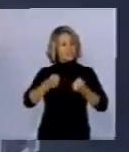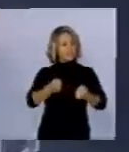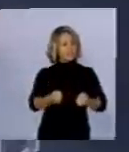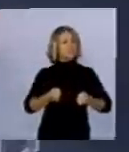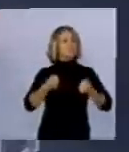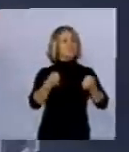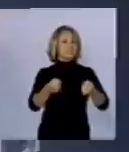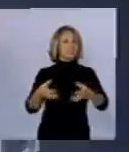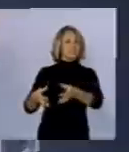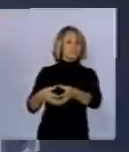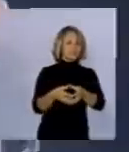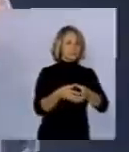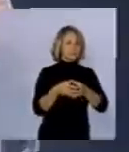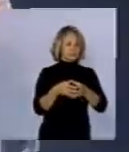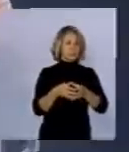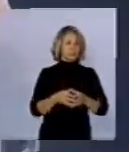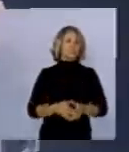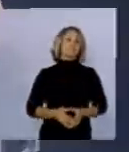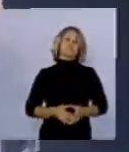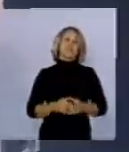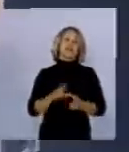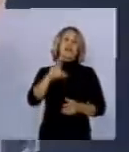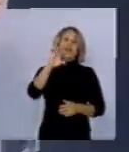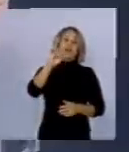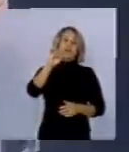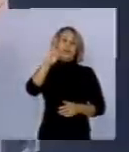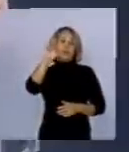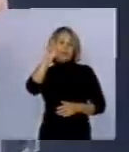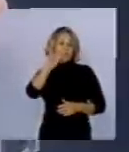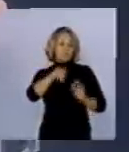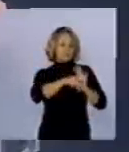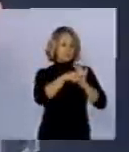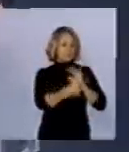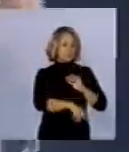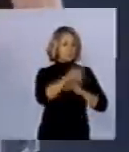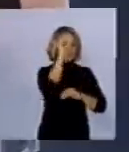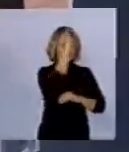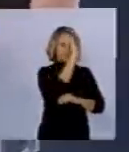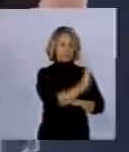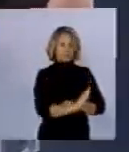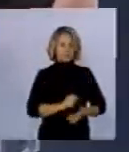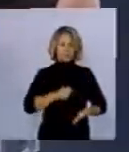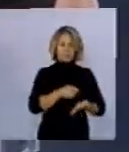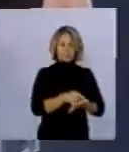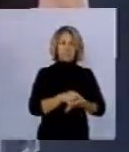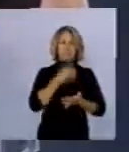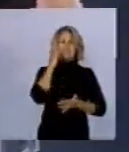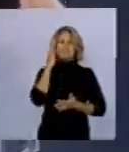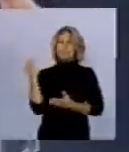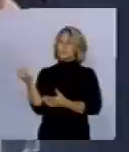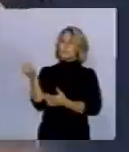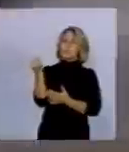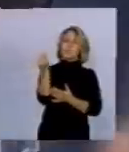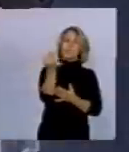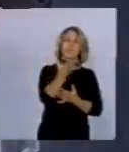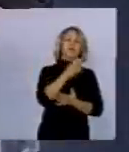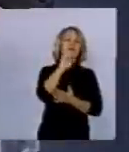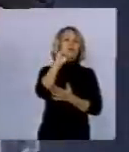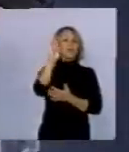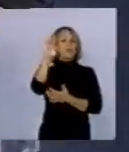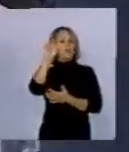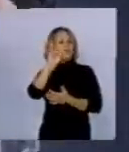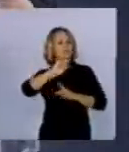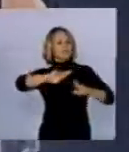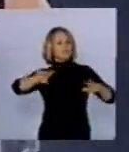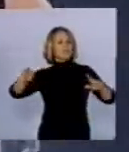do setor a cota estabelecida no Brasil vendo esse cenário de cotas historicamente em tantos